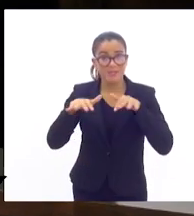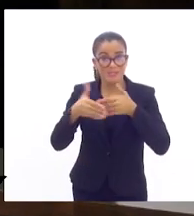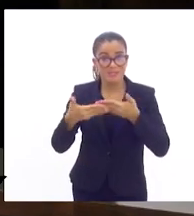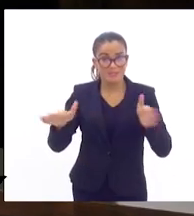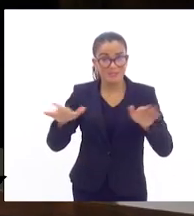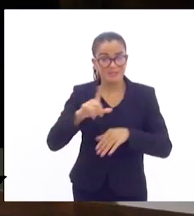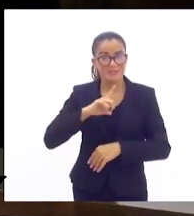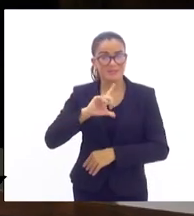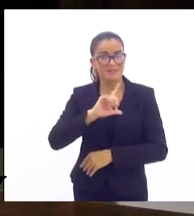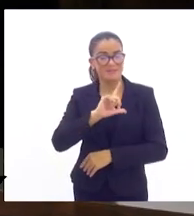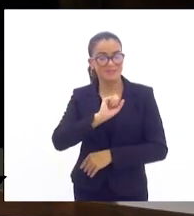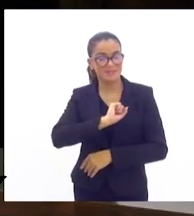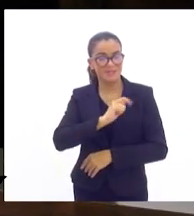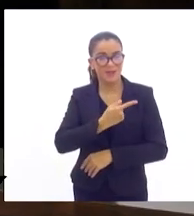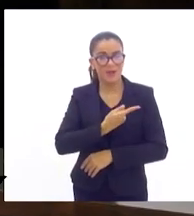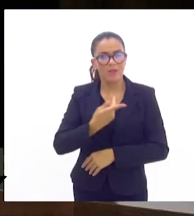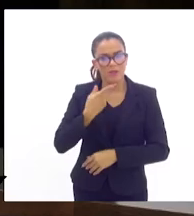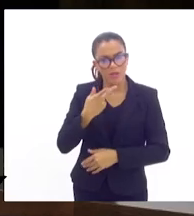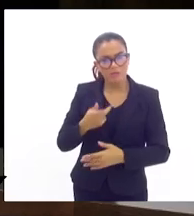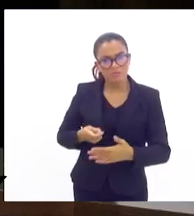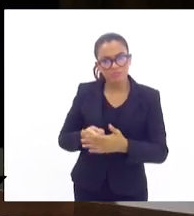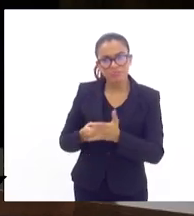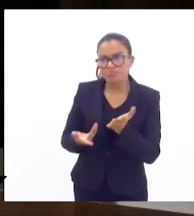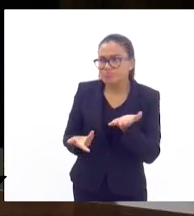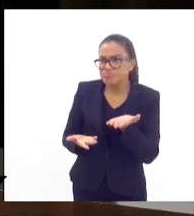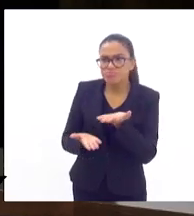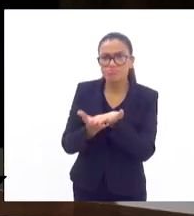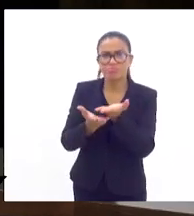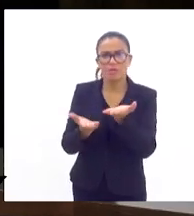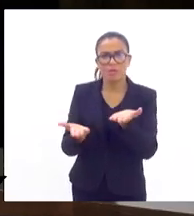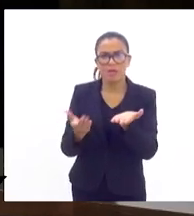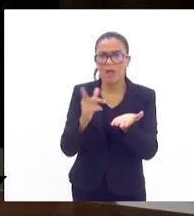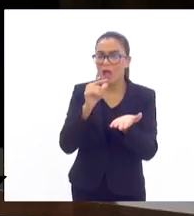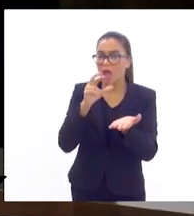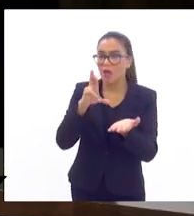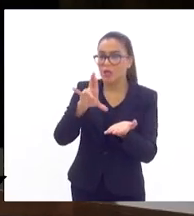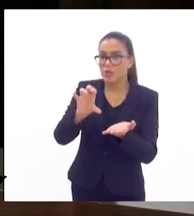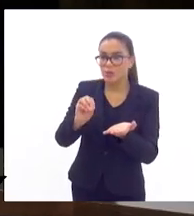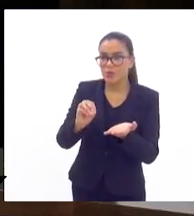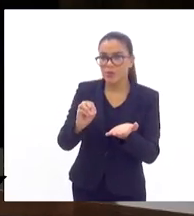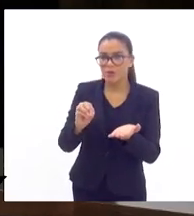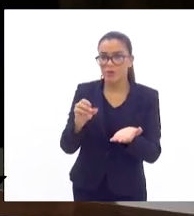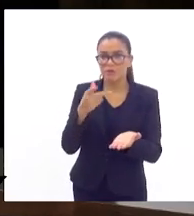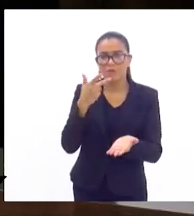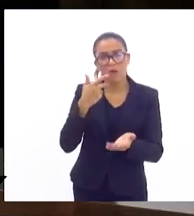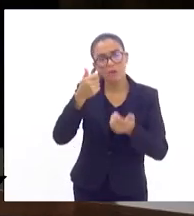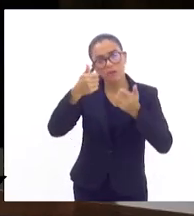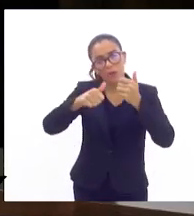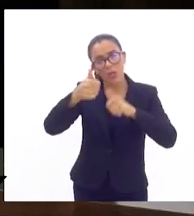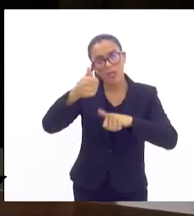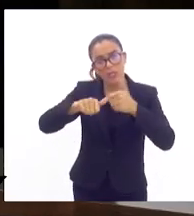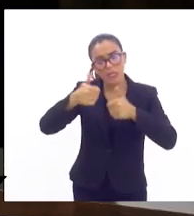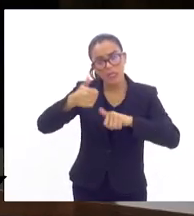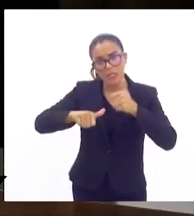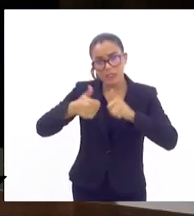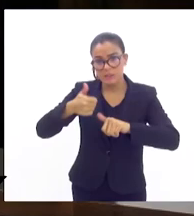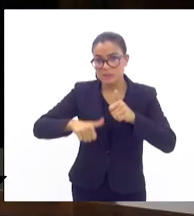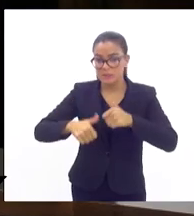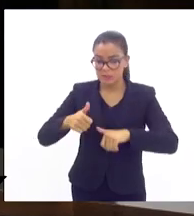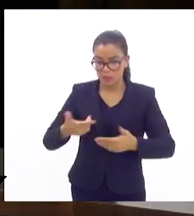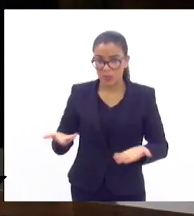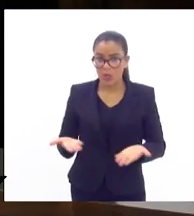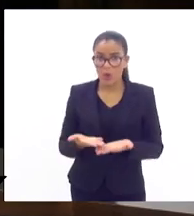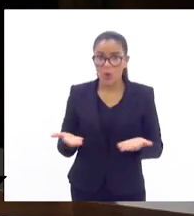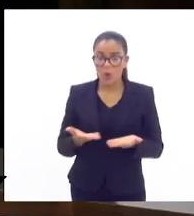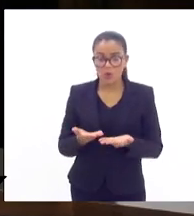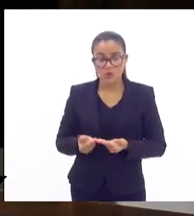nós colocamos essa reivindicação, a Águas do Rio disse que está analisando a questão e eu hoje vou entregar